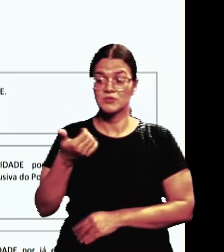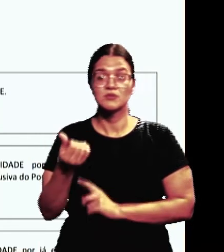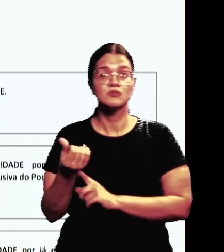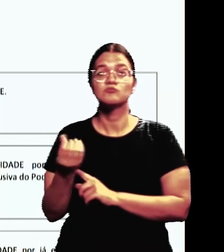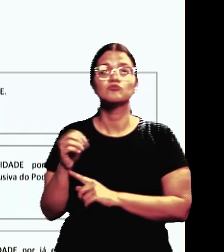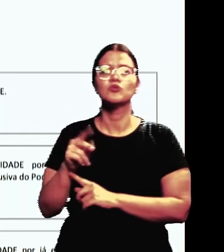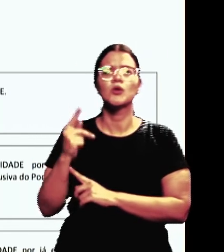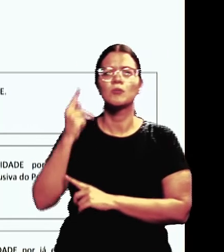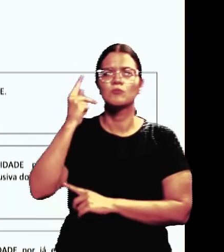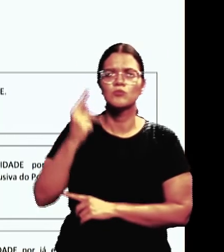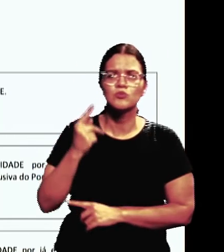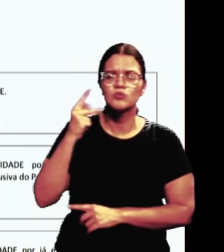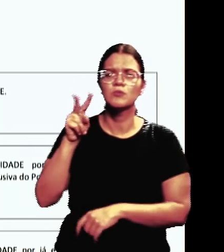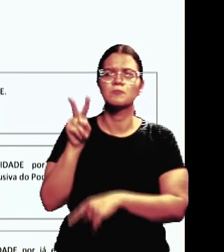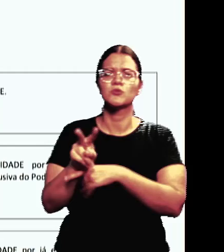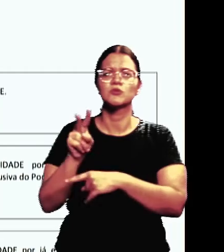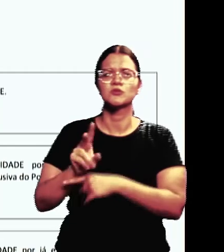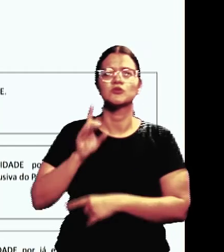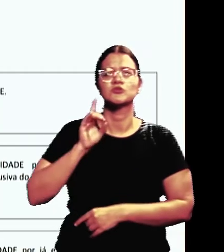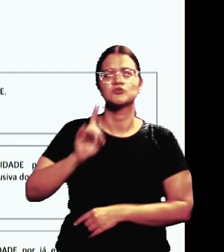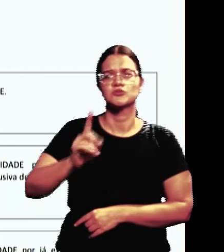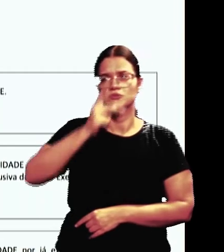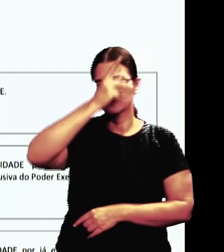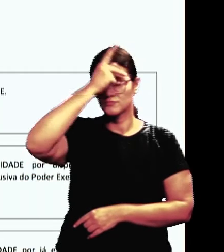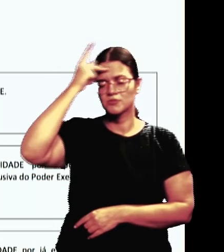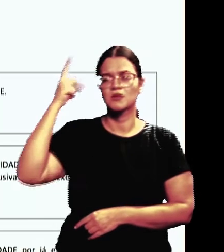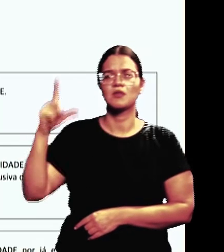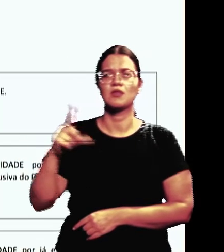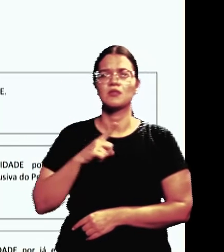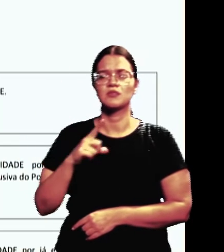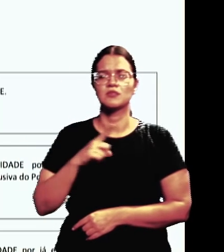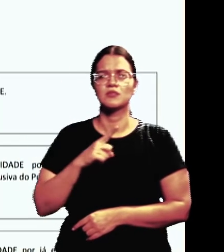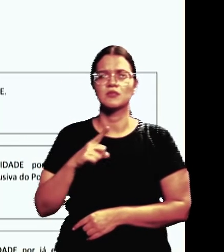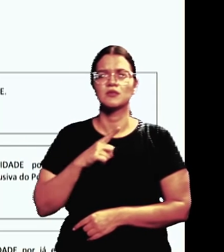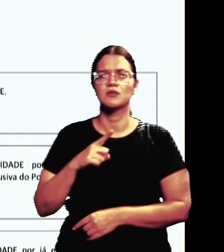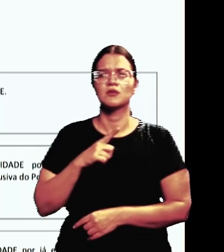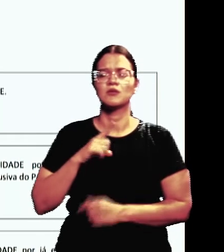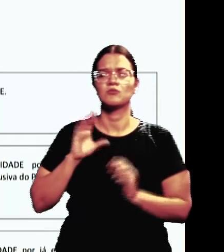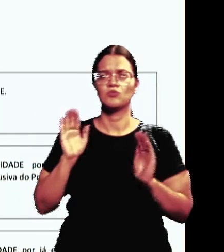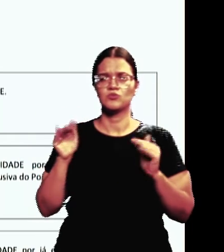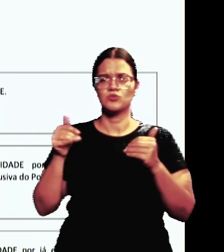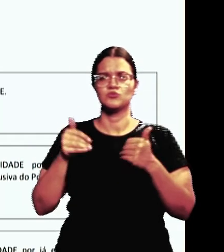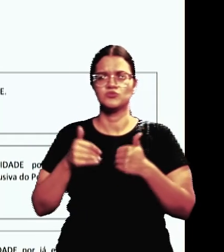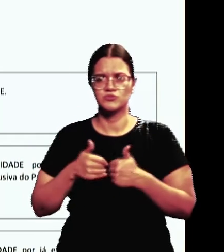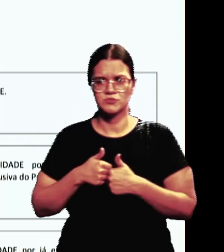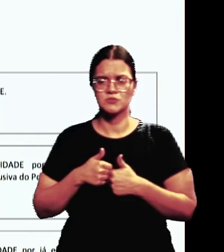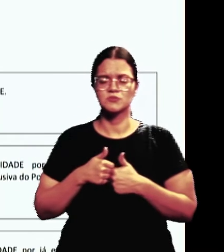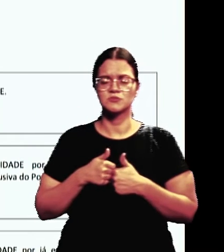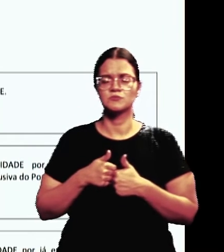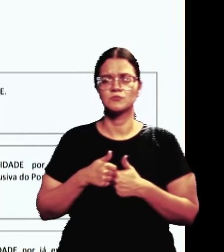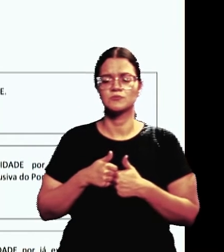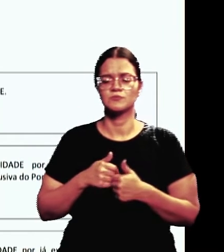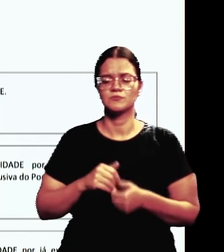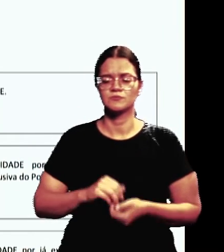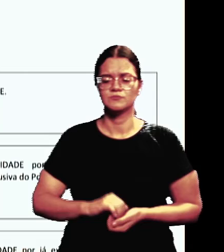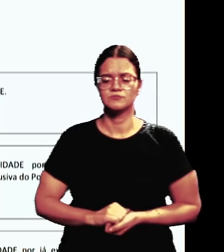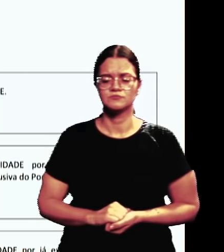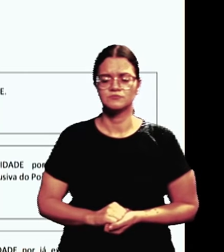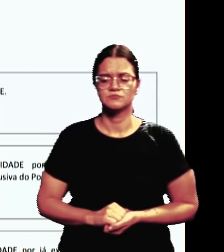9.844/2016, que institui a Política Municipal de Proteção dos Direitos da Pessoa com Transtorno de Espectro Autista.